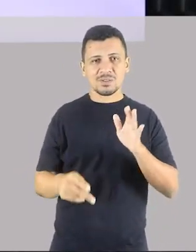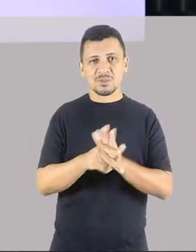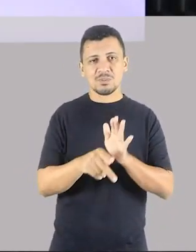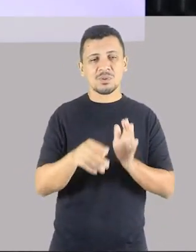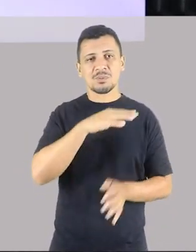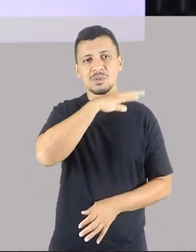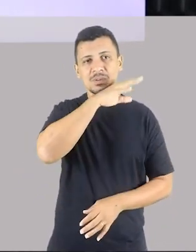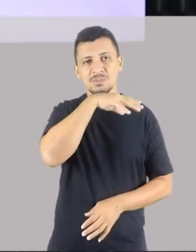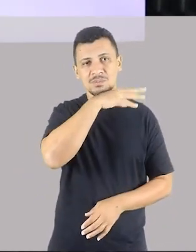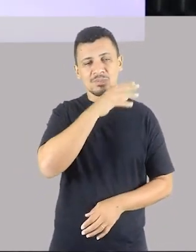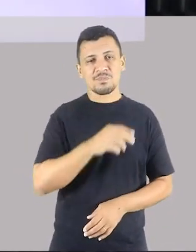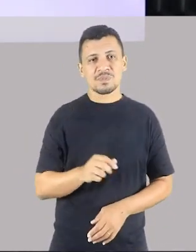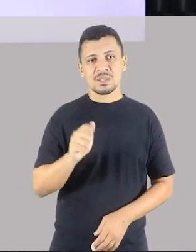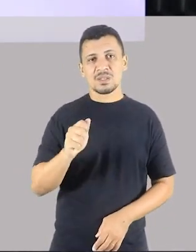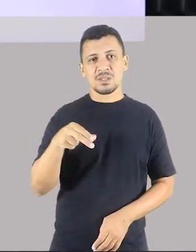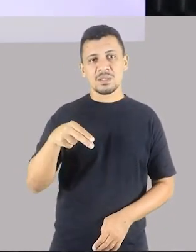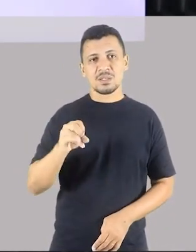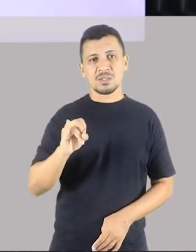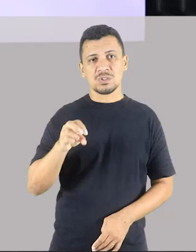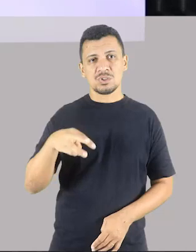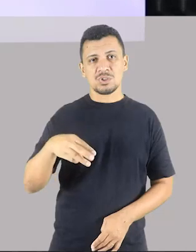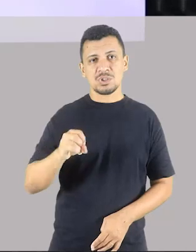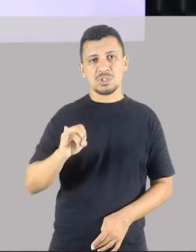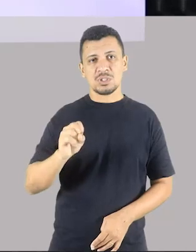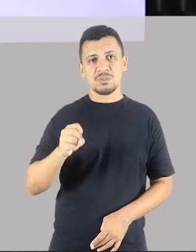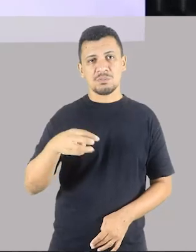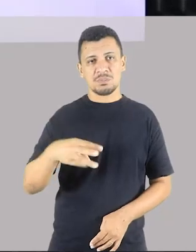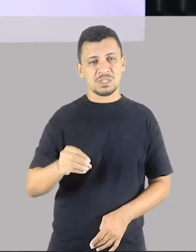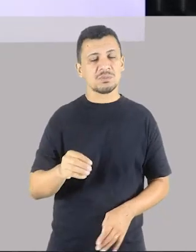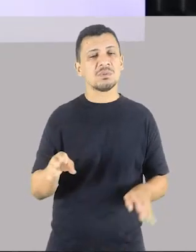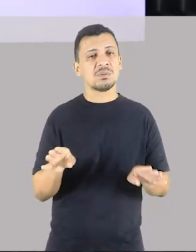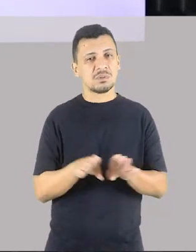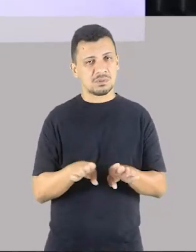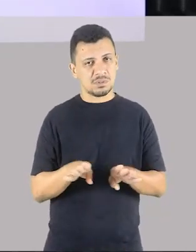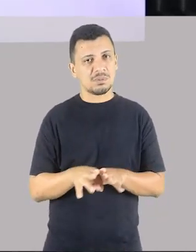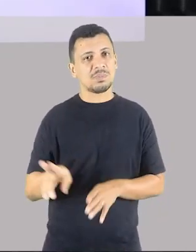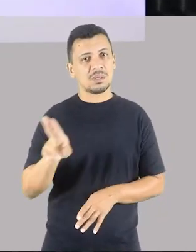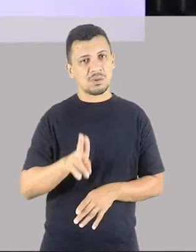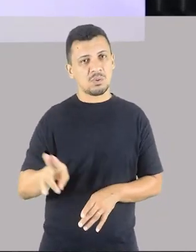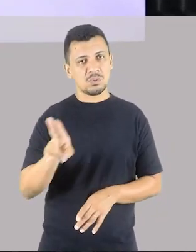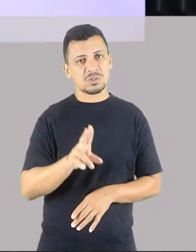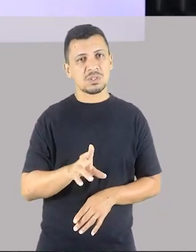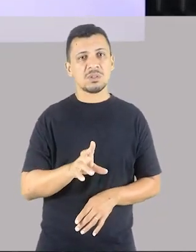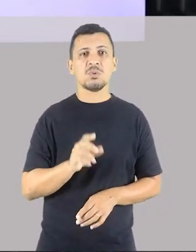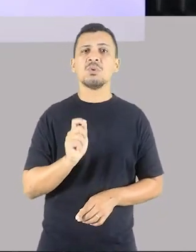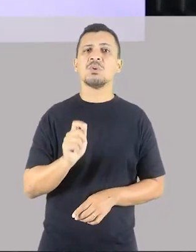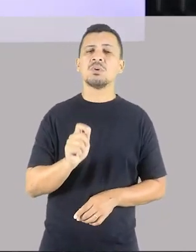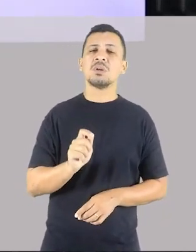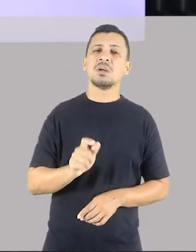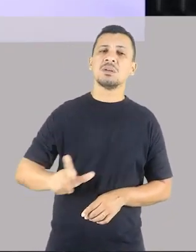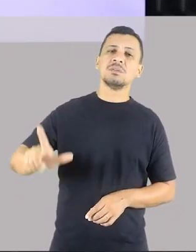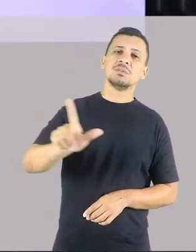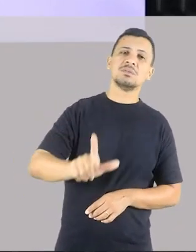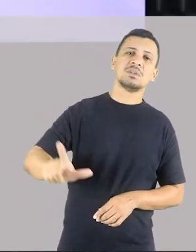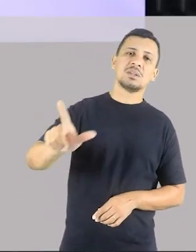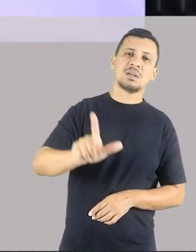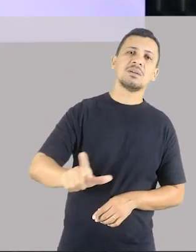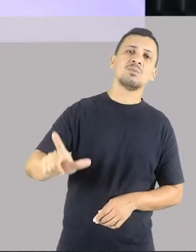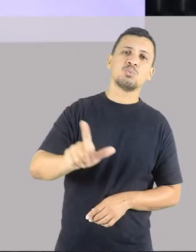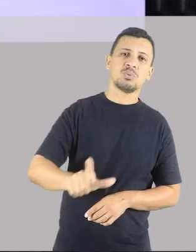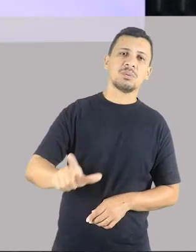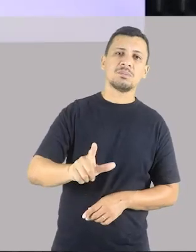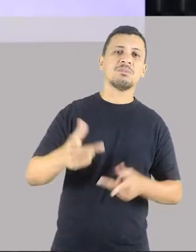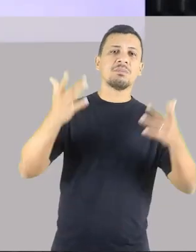também de linguagem chamada de animismo, muito utilizada, não se esqueçam, na literatura naturalista, no romance